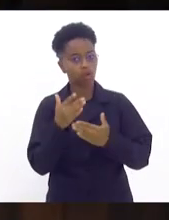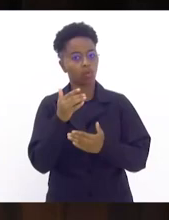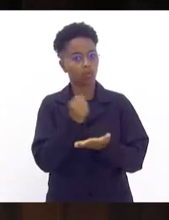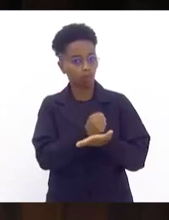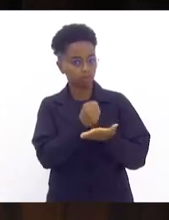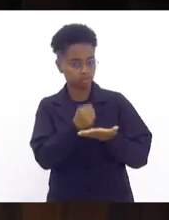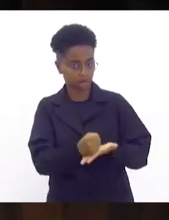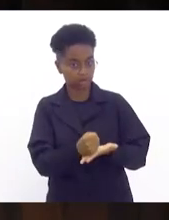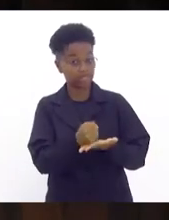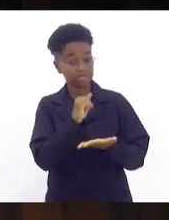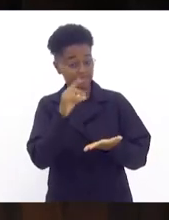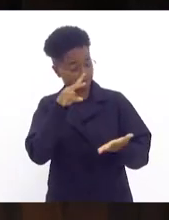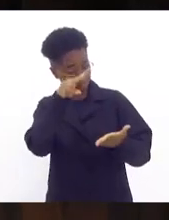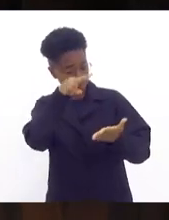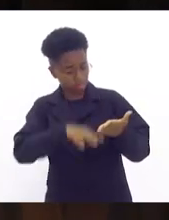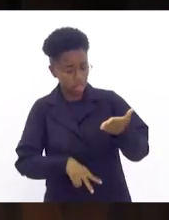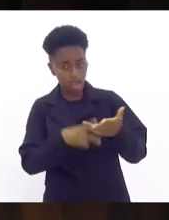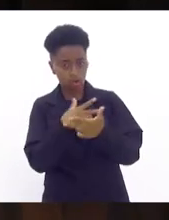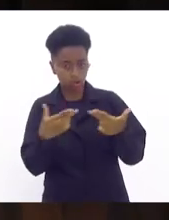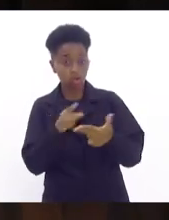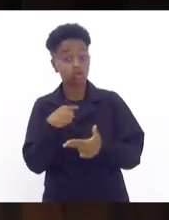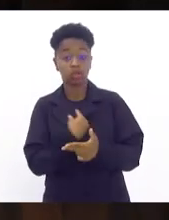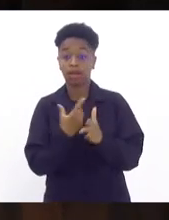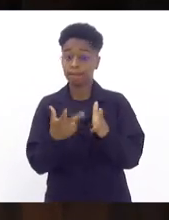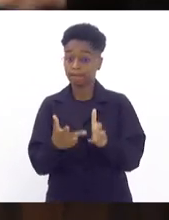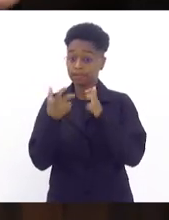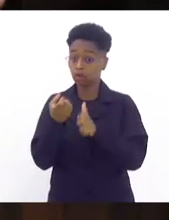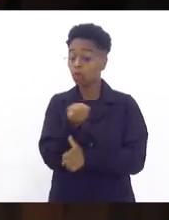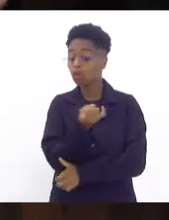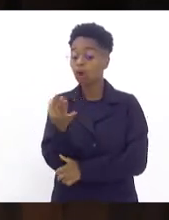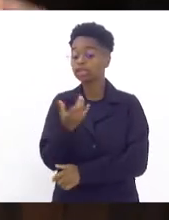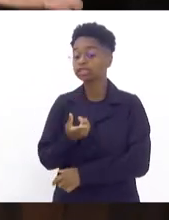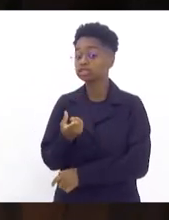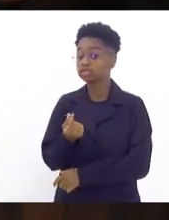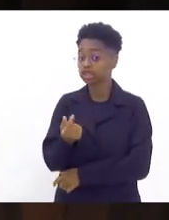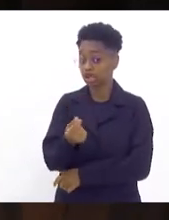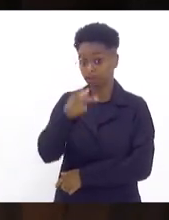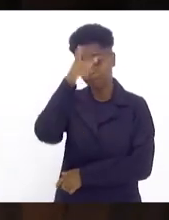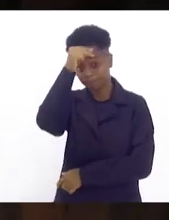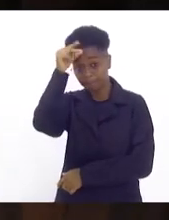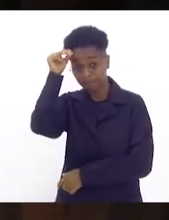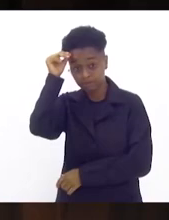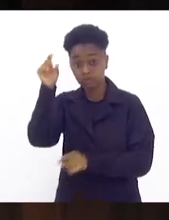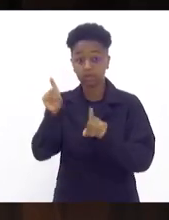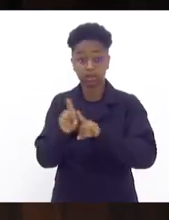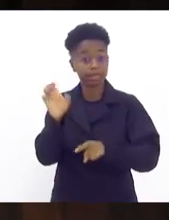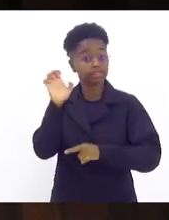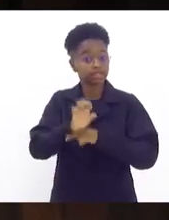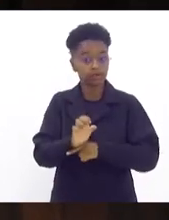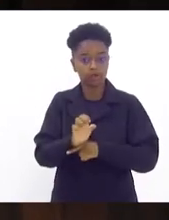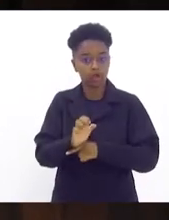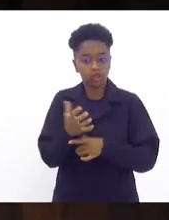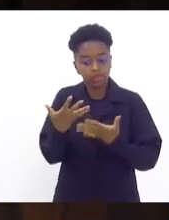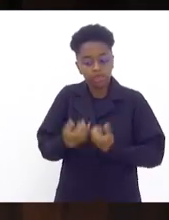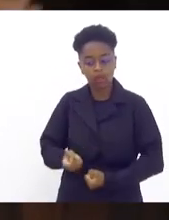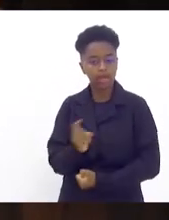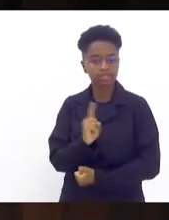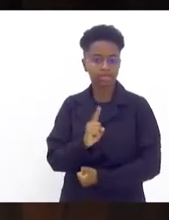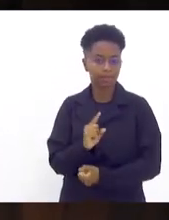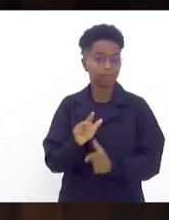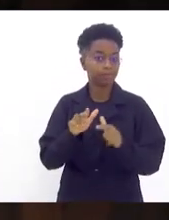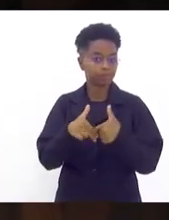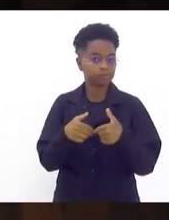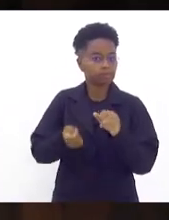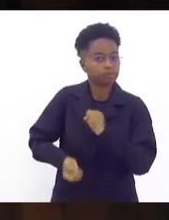luz da realidade, nós vamos ver quanto de dinheiro que a prefeitura, o Estado, deixa de arrecadar, porque